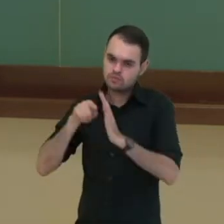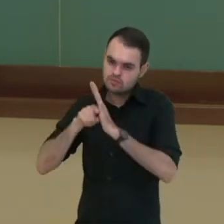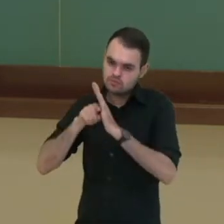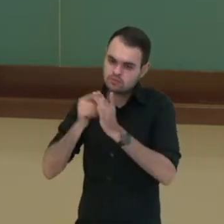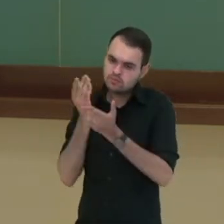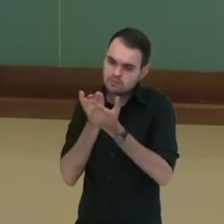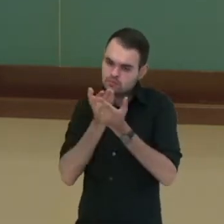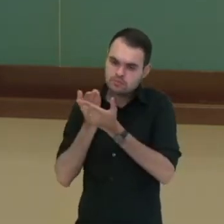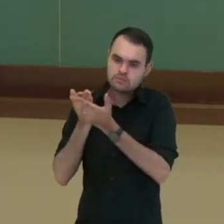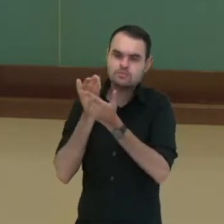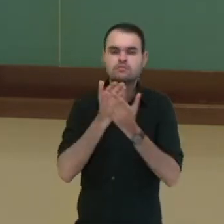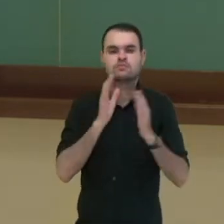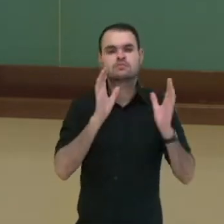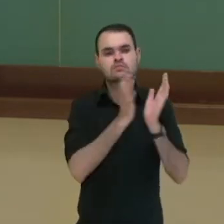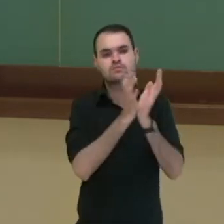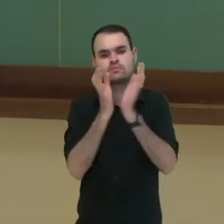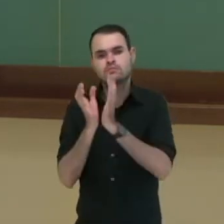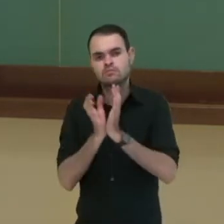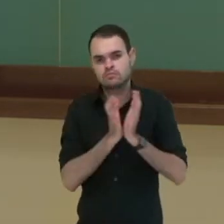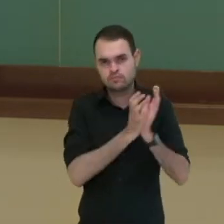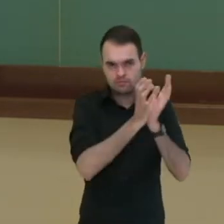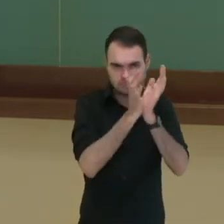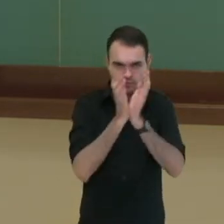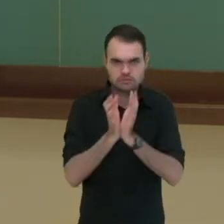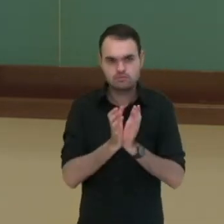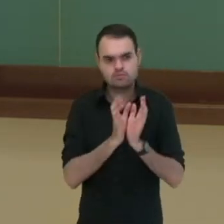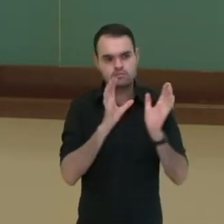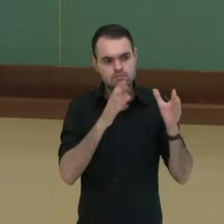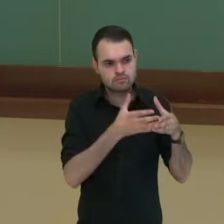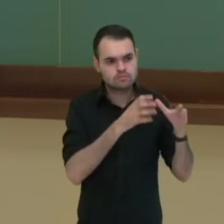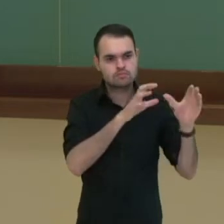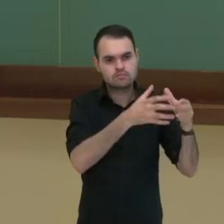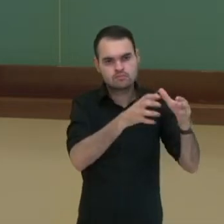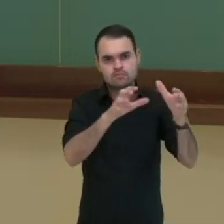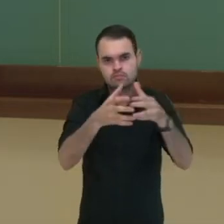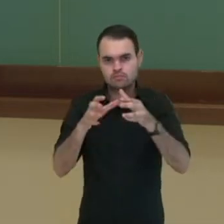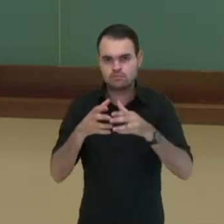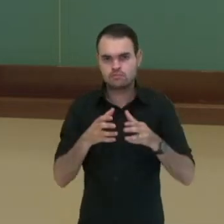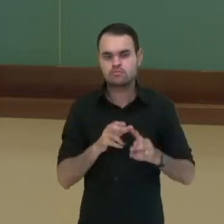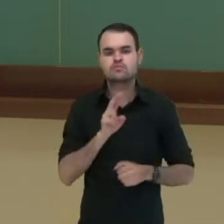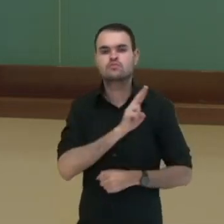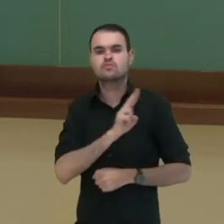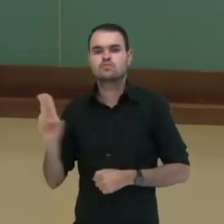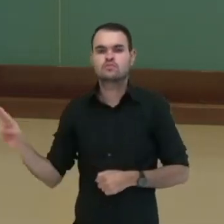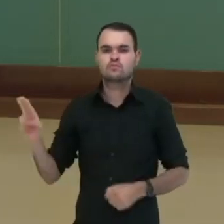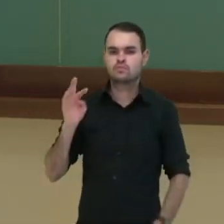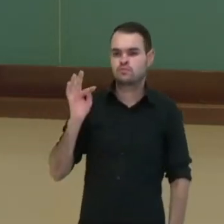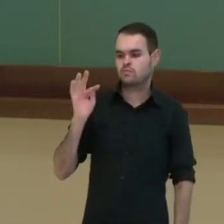ocupa da classificação, do agrupamento dos seres vivos é a